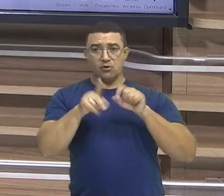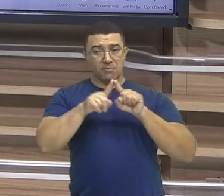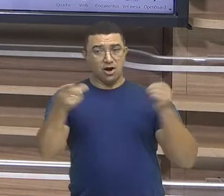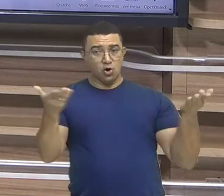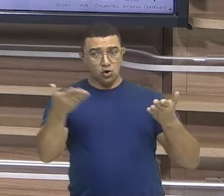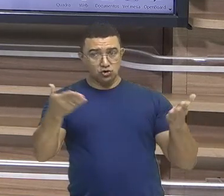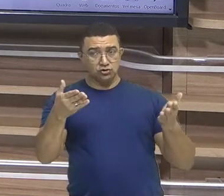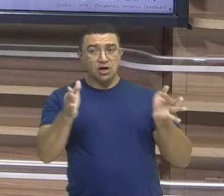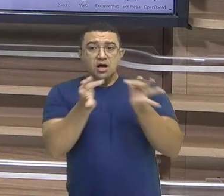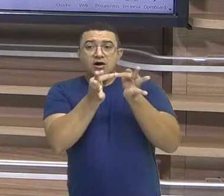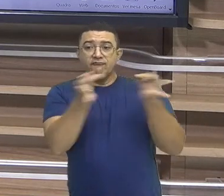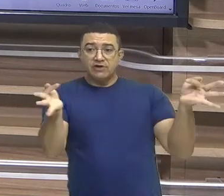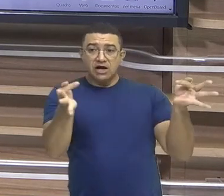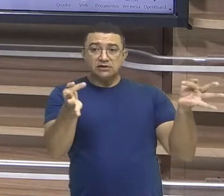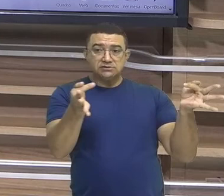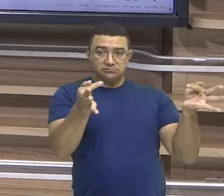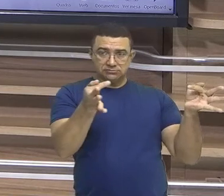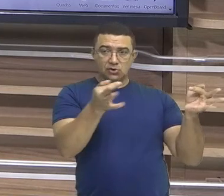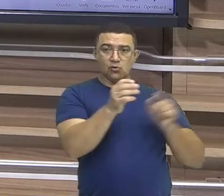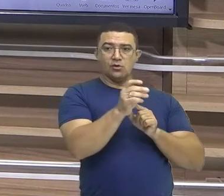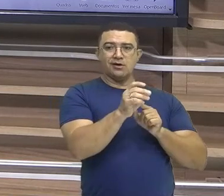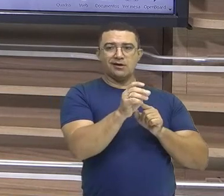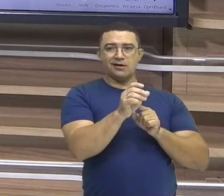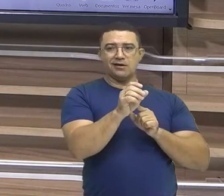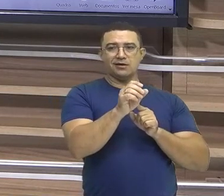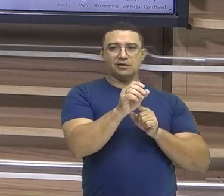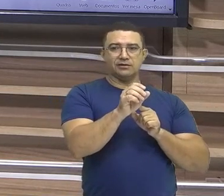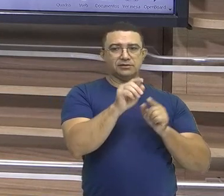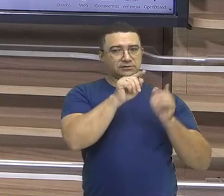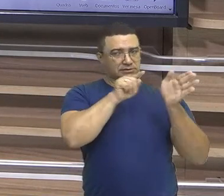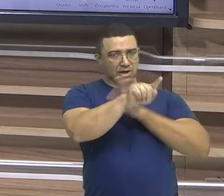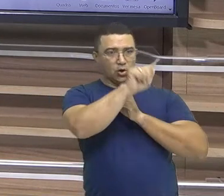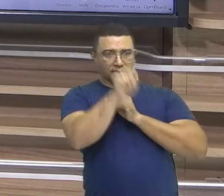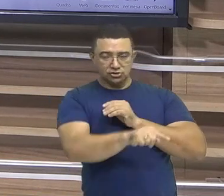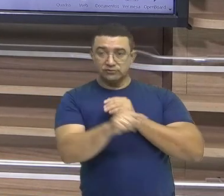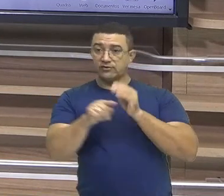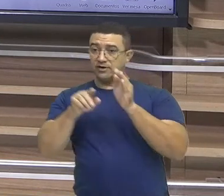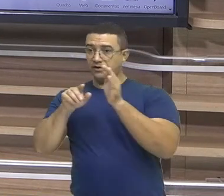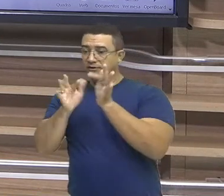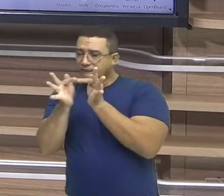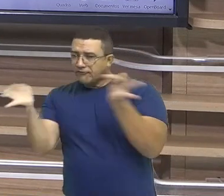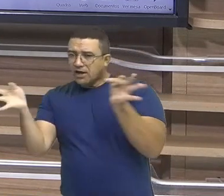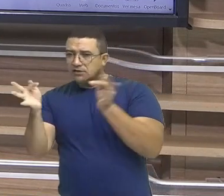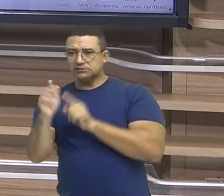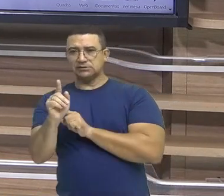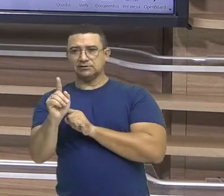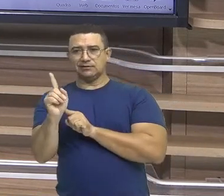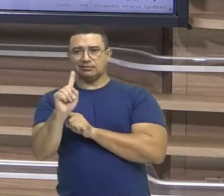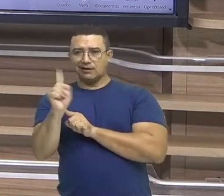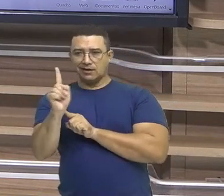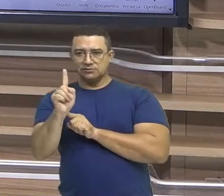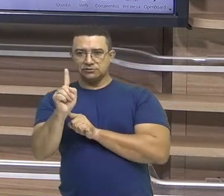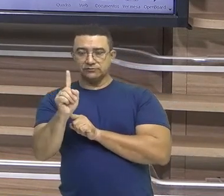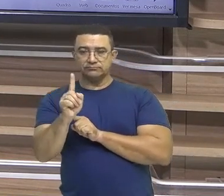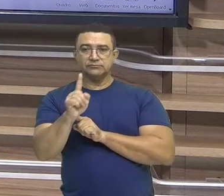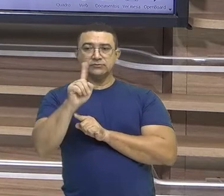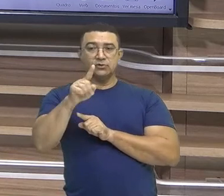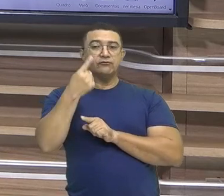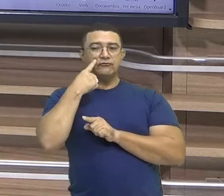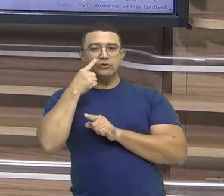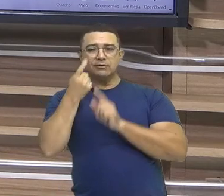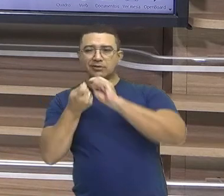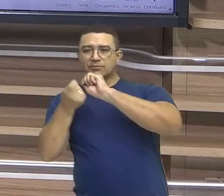suas duas formas, tanto a negativa quanto a interrogativa. Né, há uma mudança ali sensível, né, das